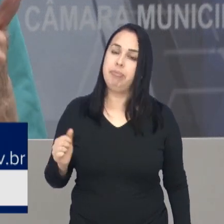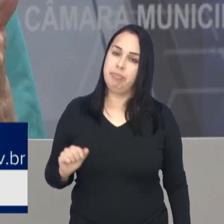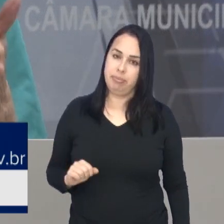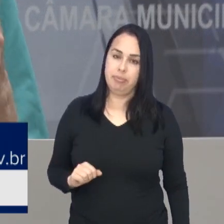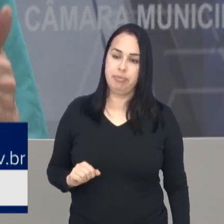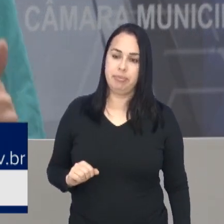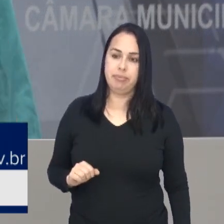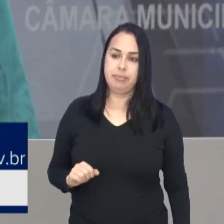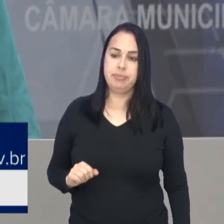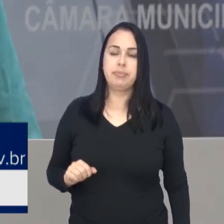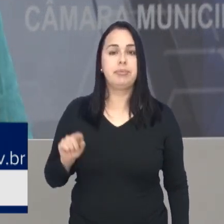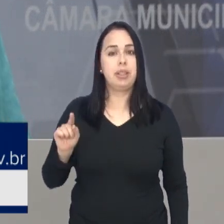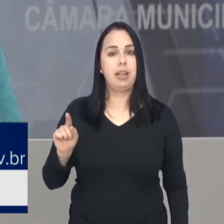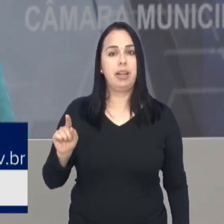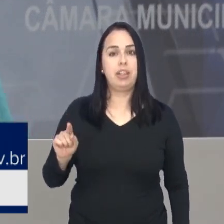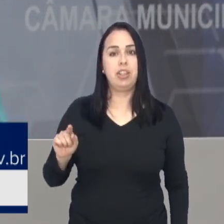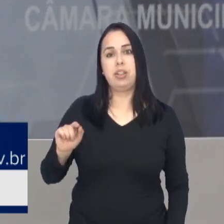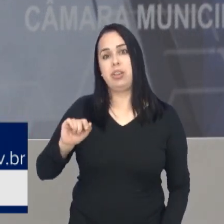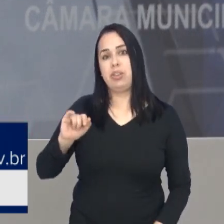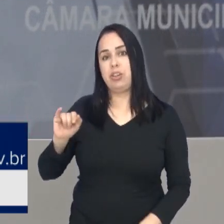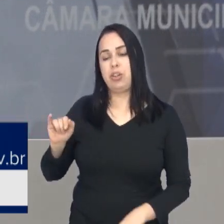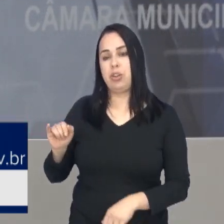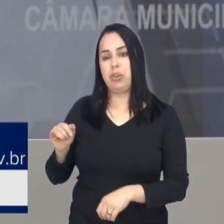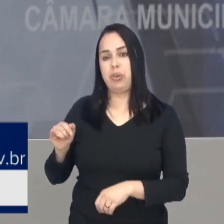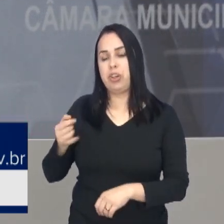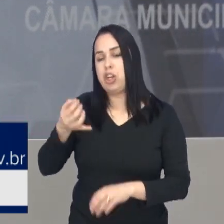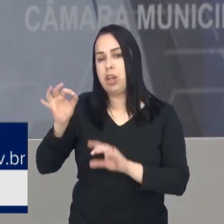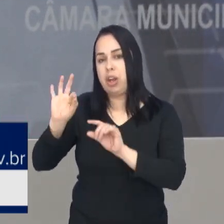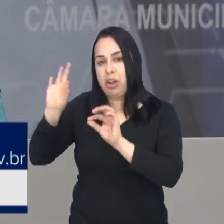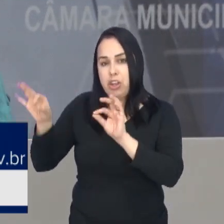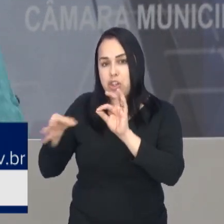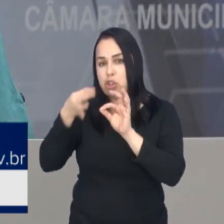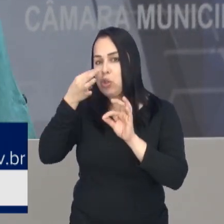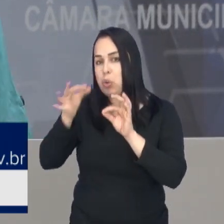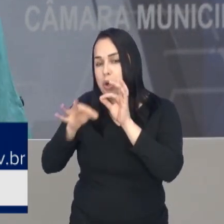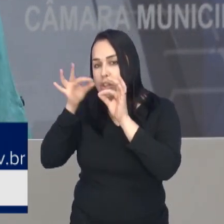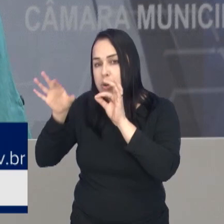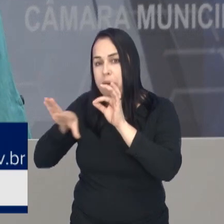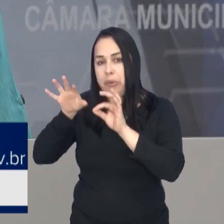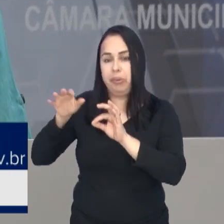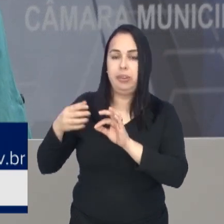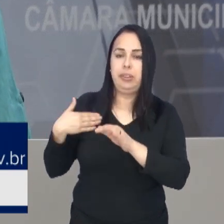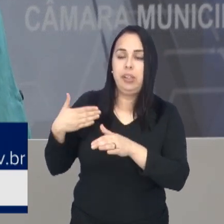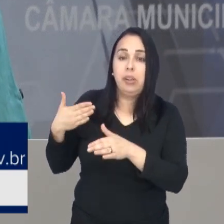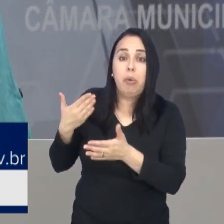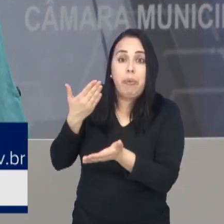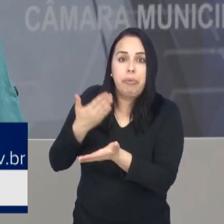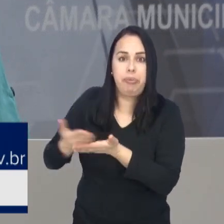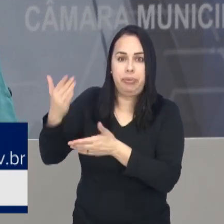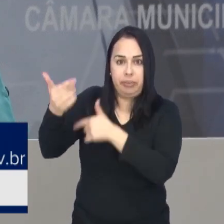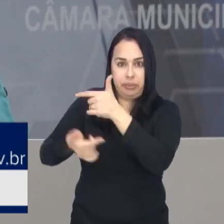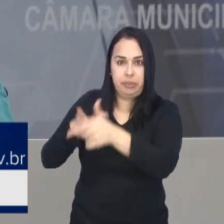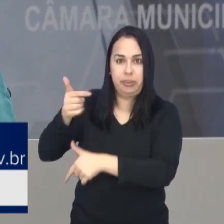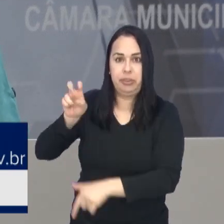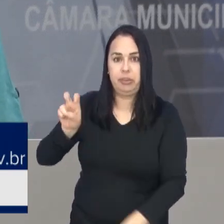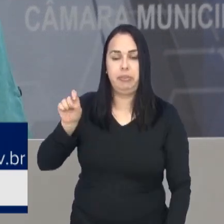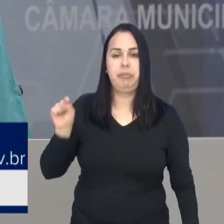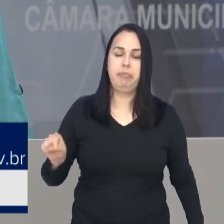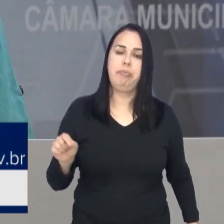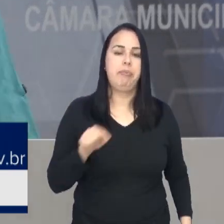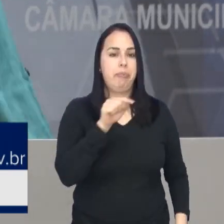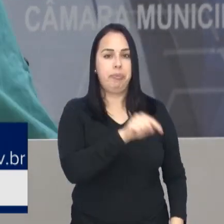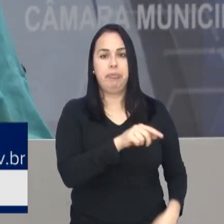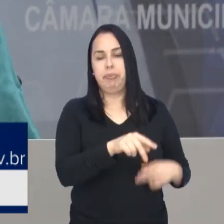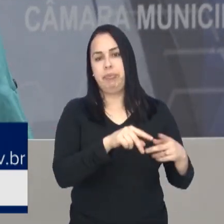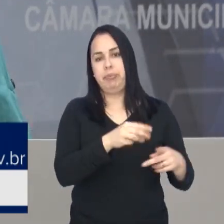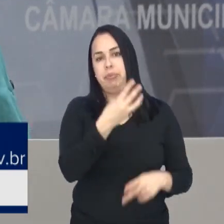5.356. Isso é em Jundiaí. Está entrando com salário inicial de 5 mil. E nós aqui,